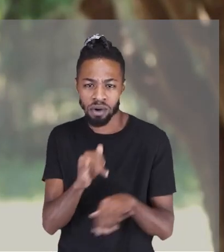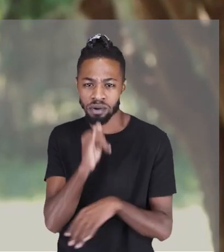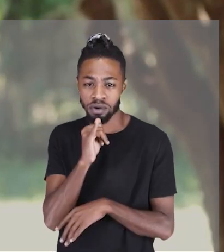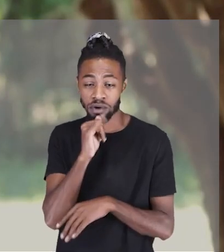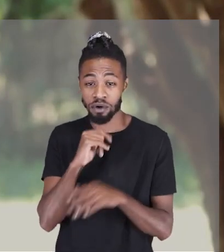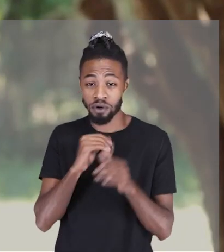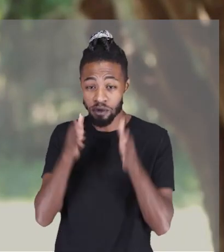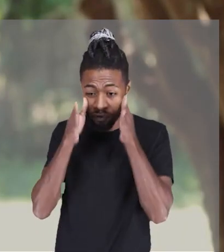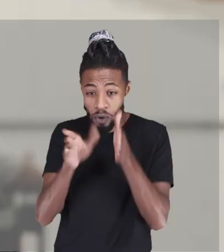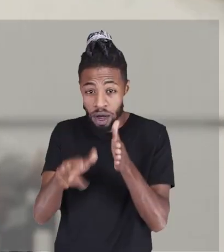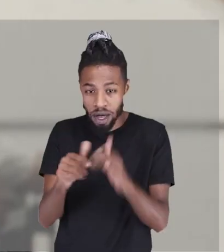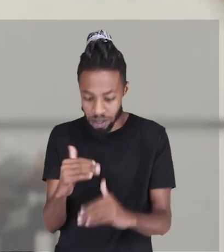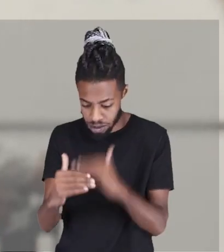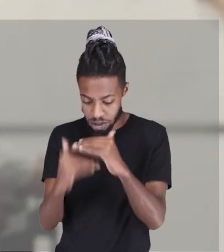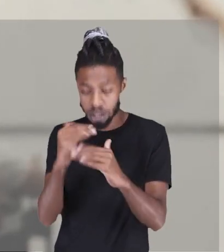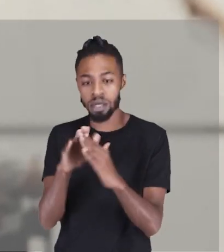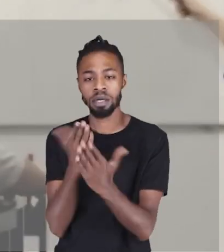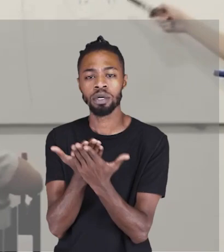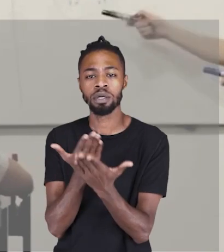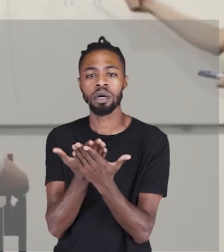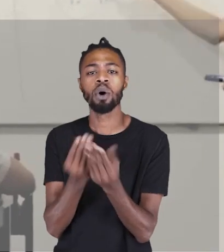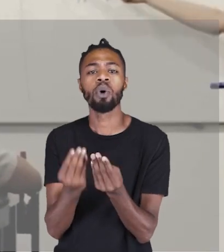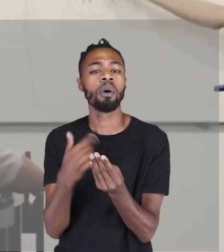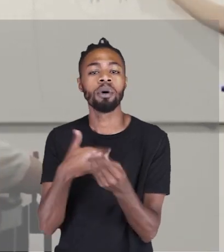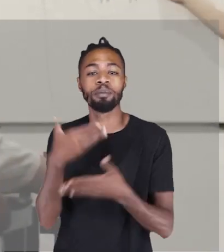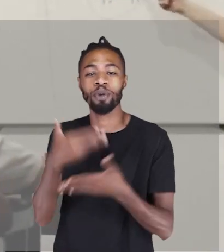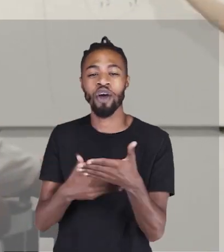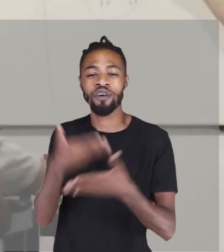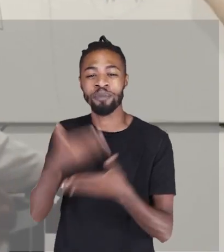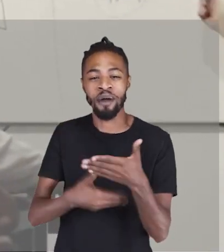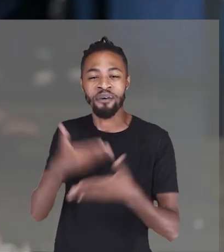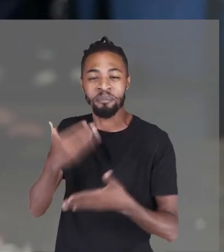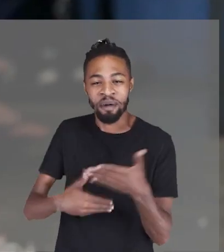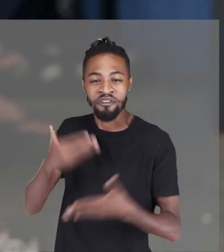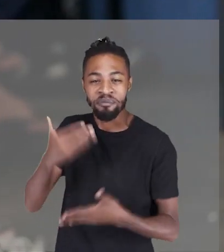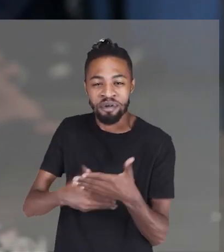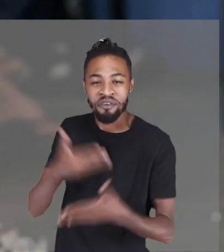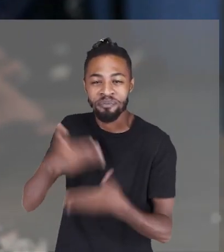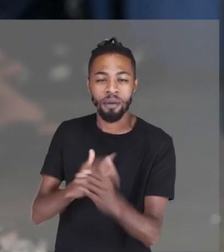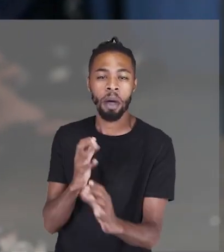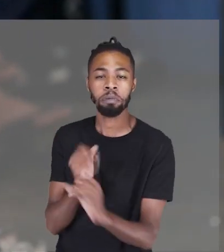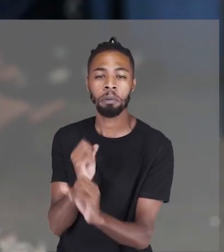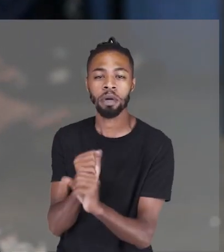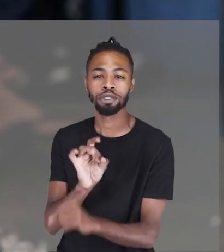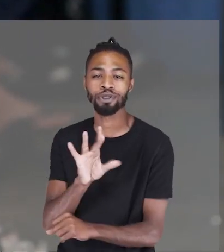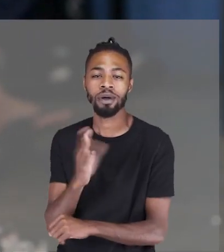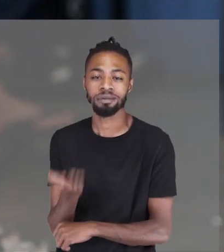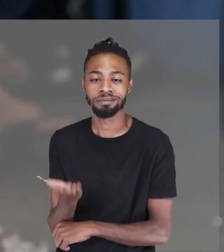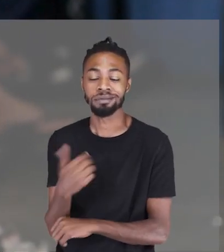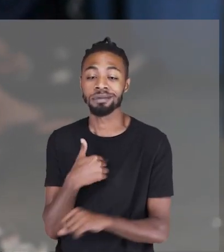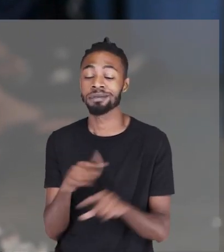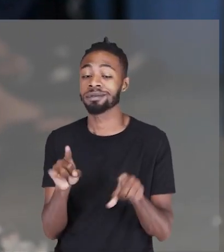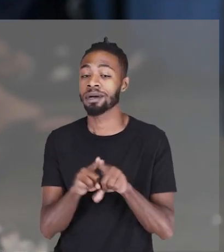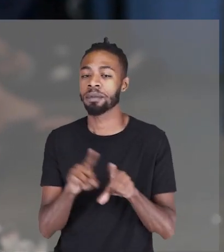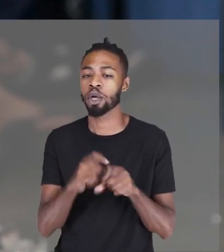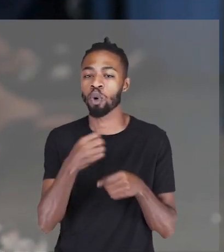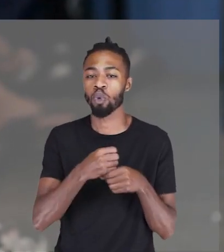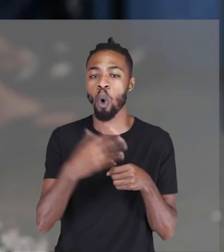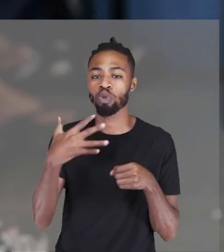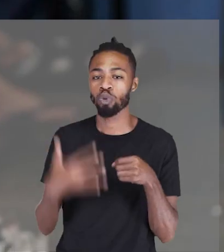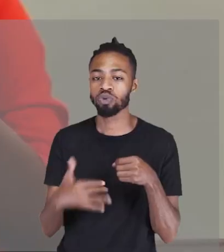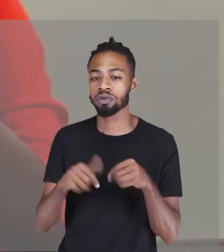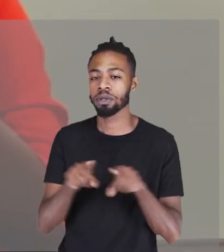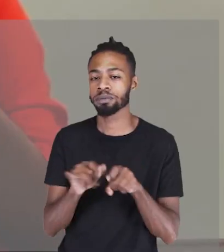anos finais do ensino fundamental, quase que todo o foco é no desempenho escolar e medido por provas. E, para